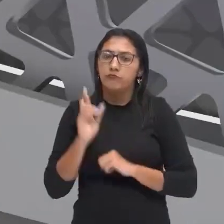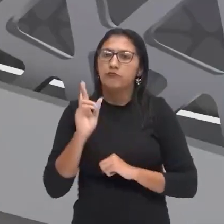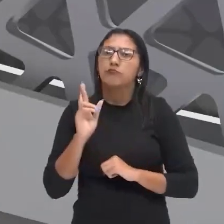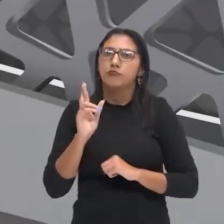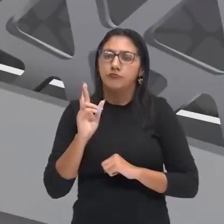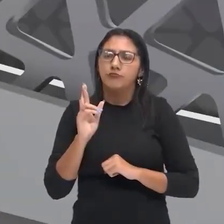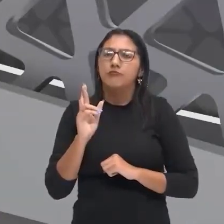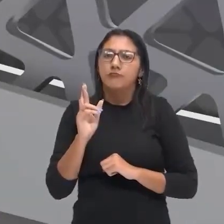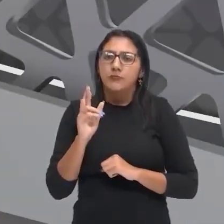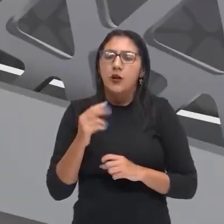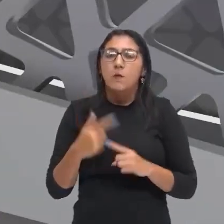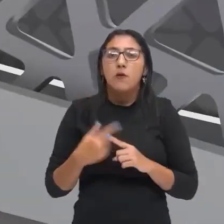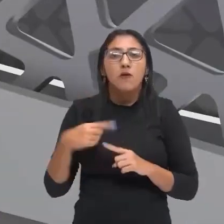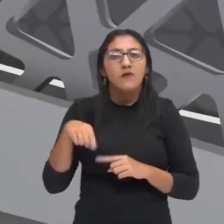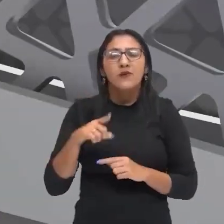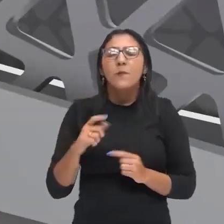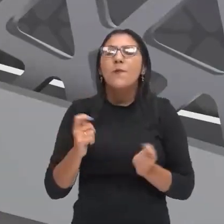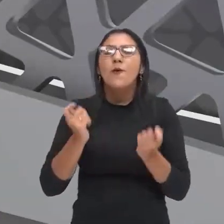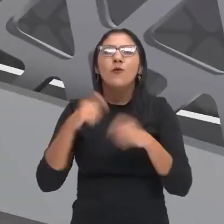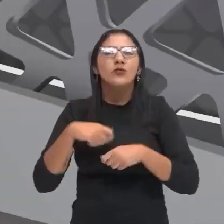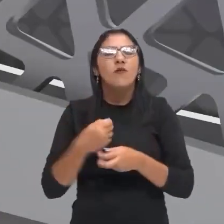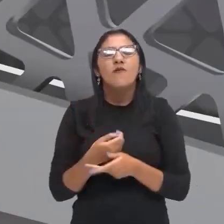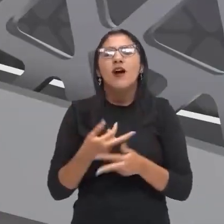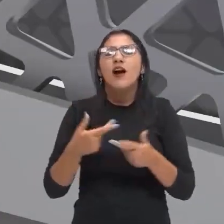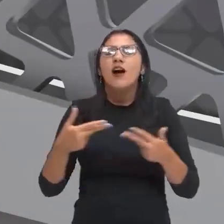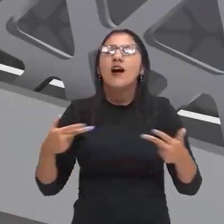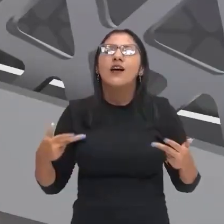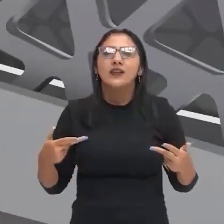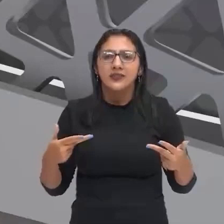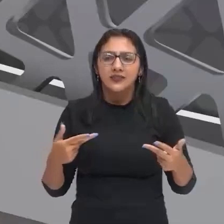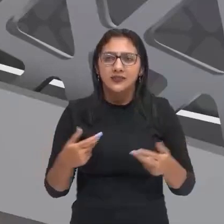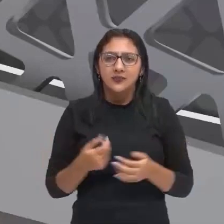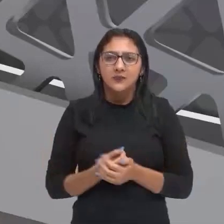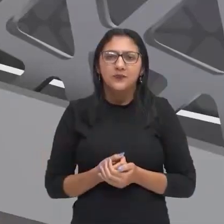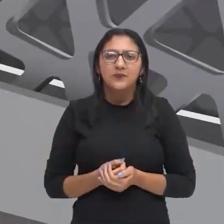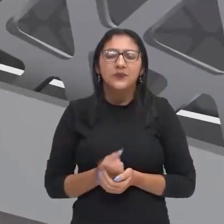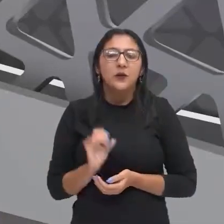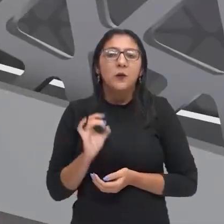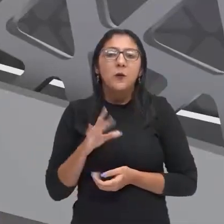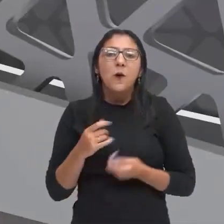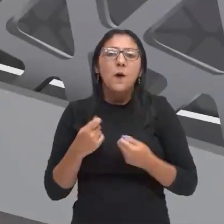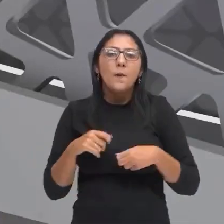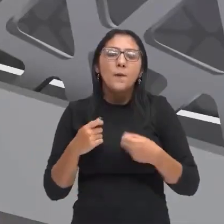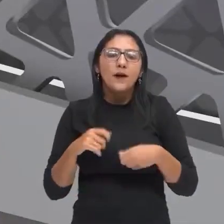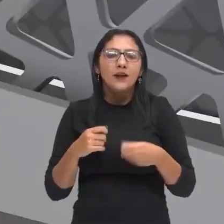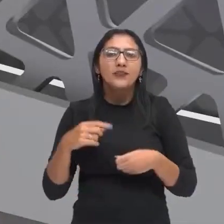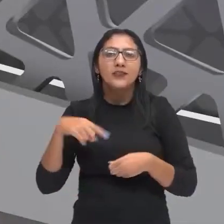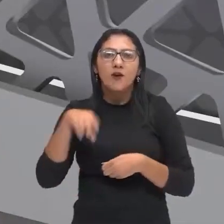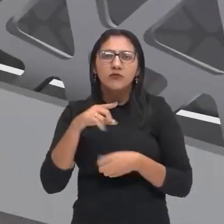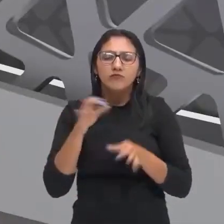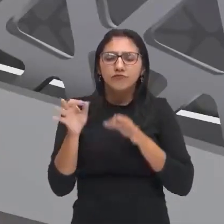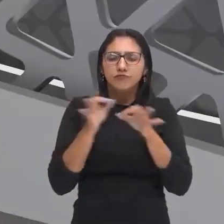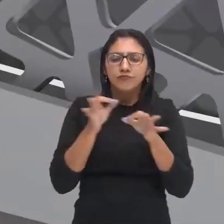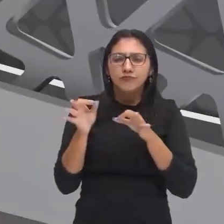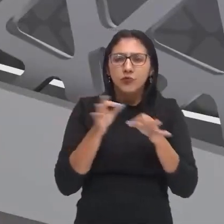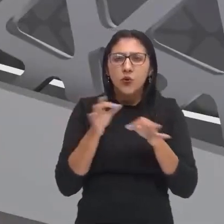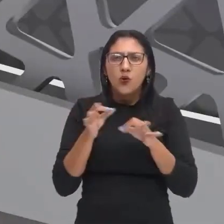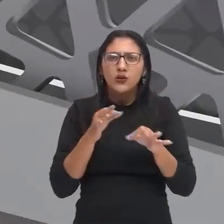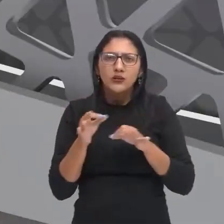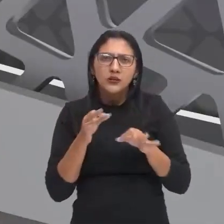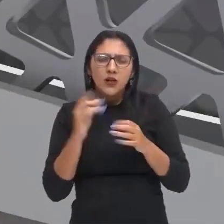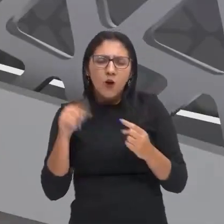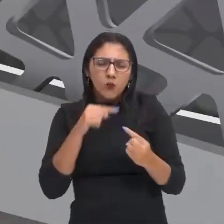dizendo isso? Você pode ser o que você quiser. Basta você traçar